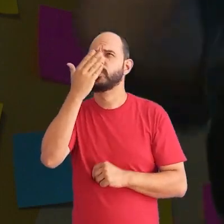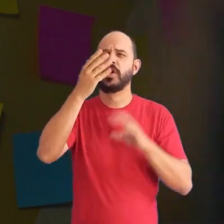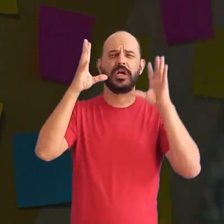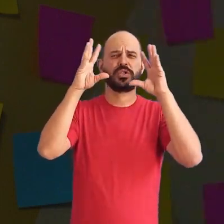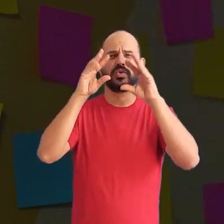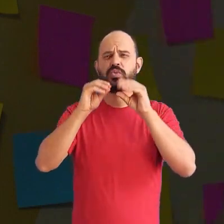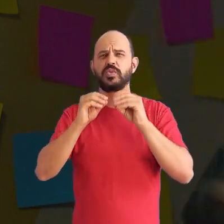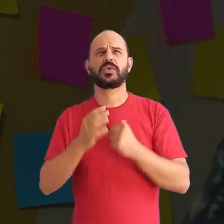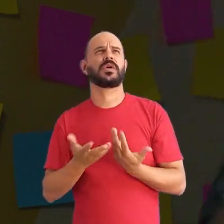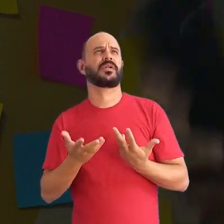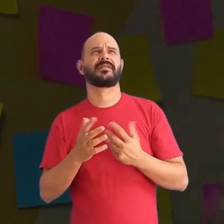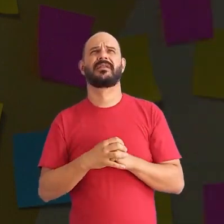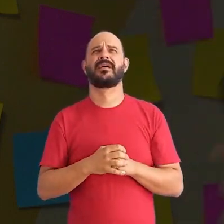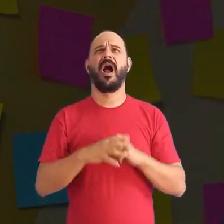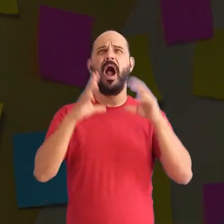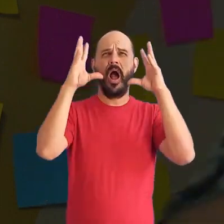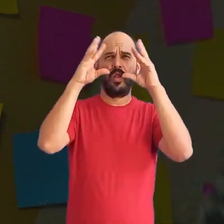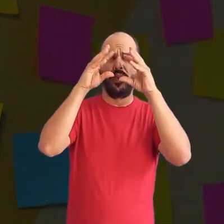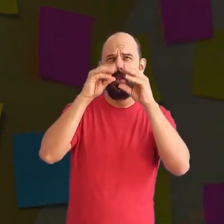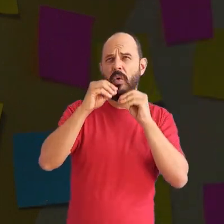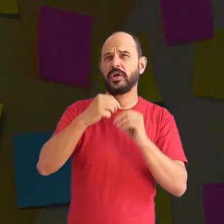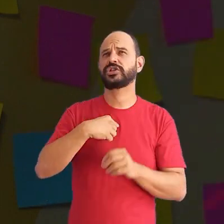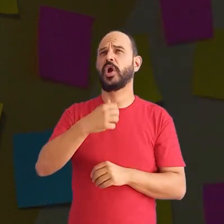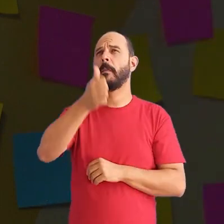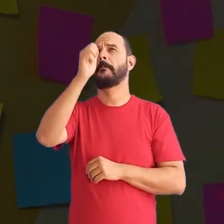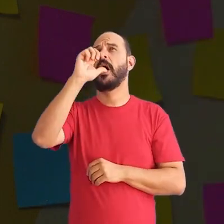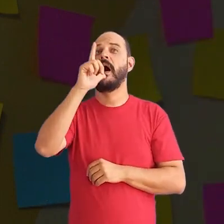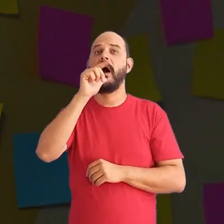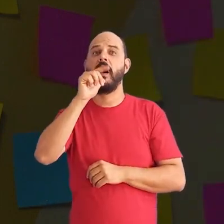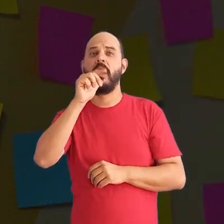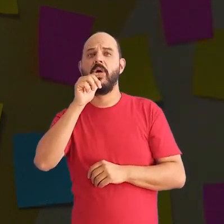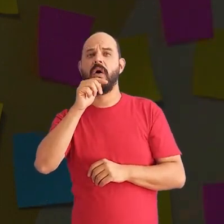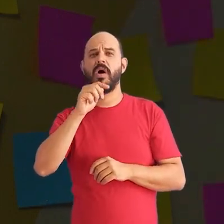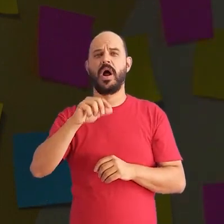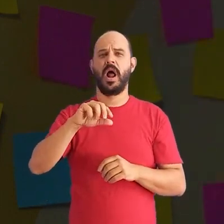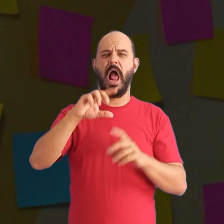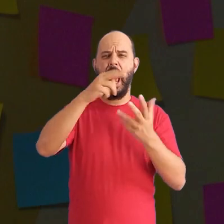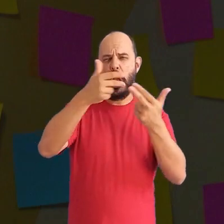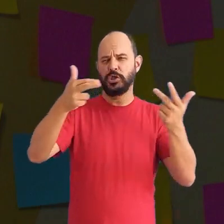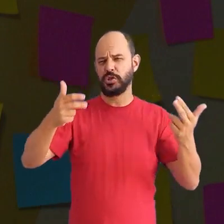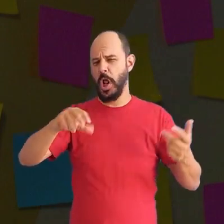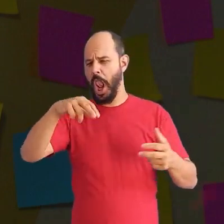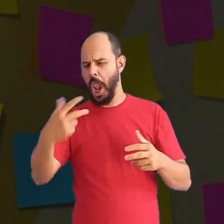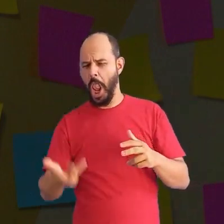Eu não enxergo nada no escuro. Toda vez que saio à noite para beber água,